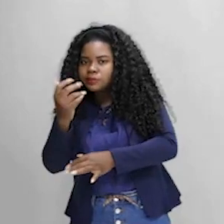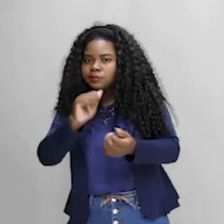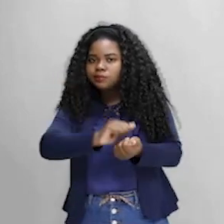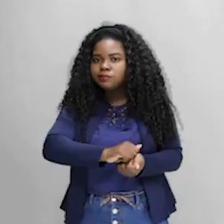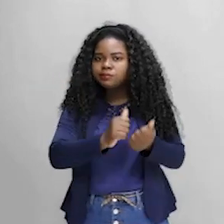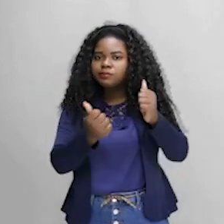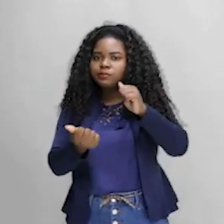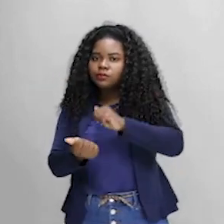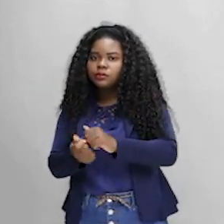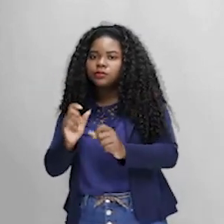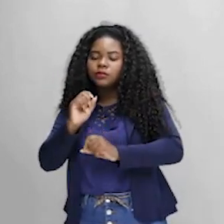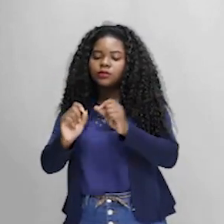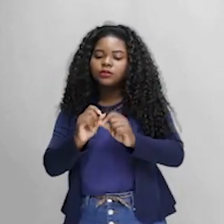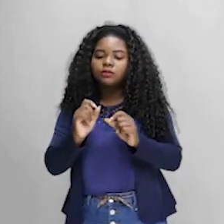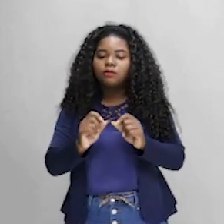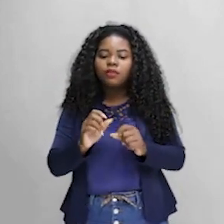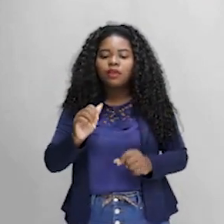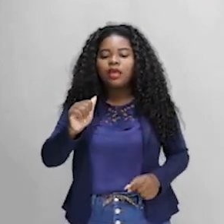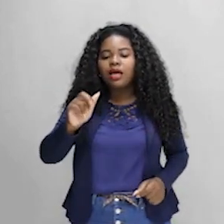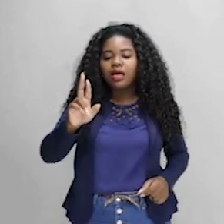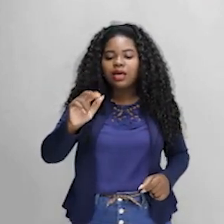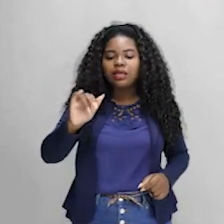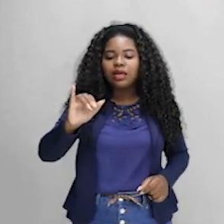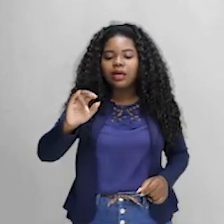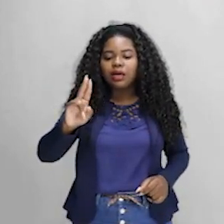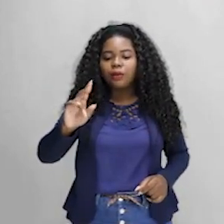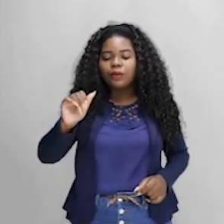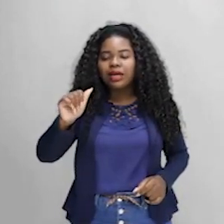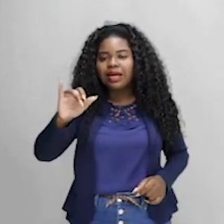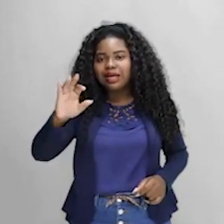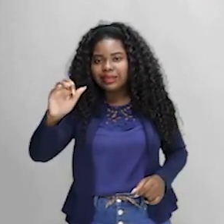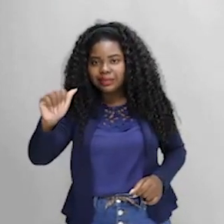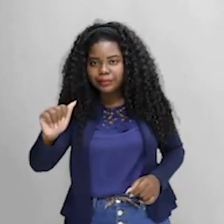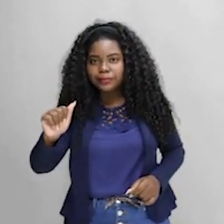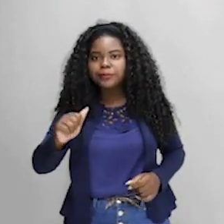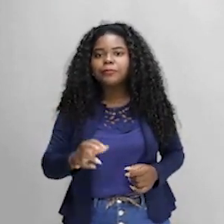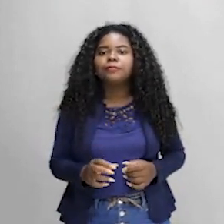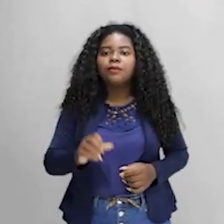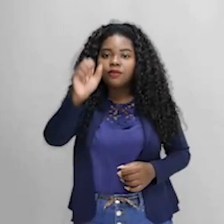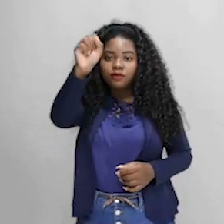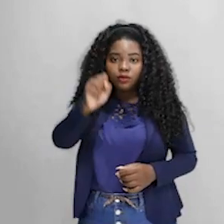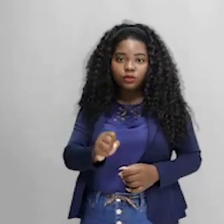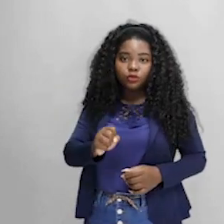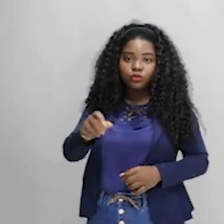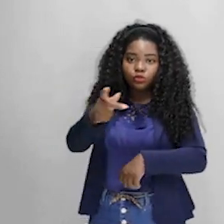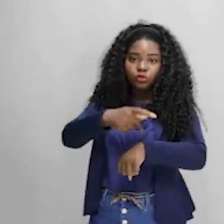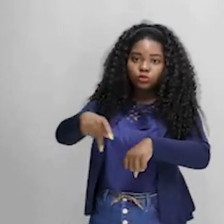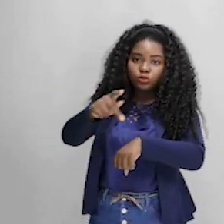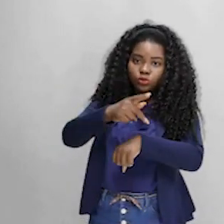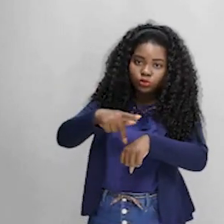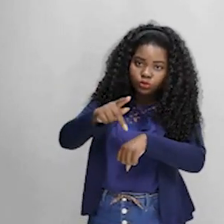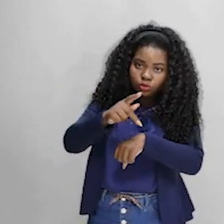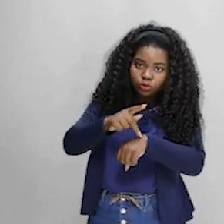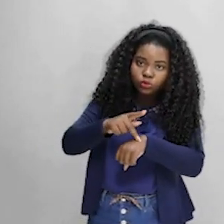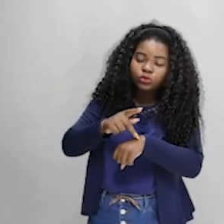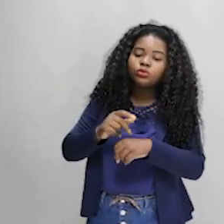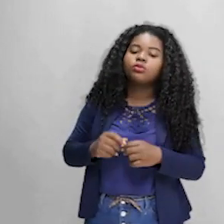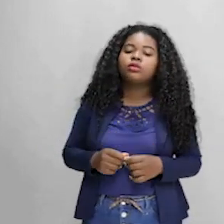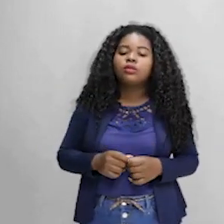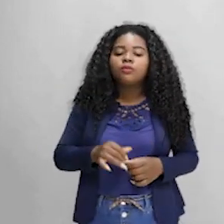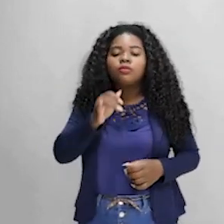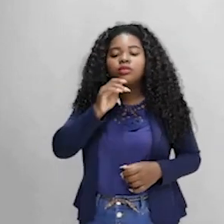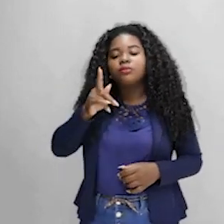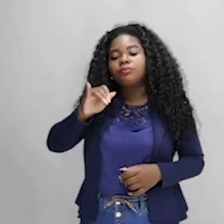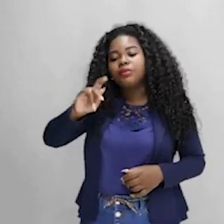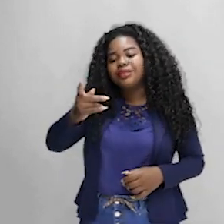adaptada, né, que são as florestas de araucária, que vão ficar aqui no sul do país, tá certo? E essas árvores, galera, como aqui os pinheiros, por exemplo,